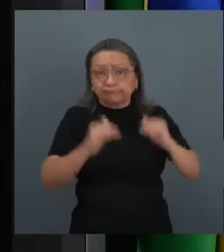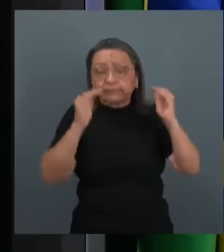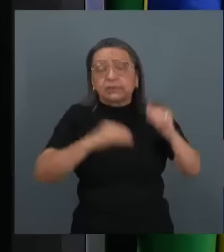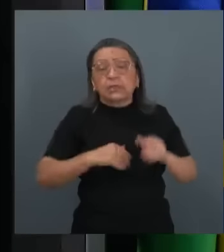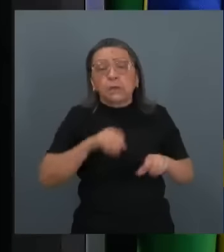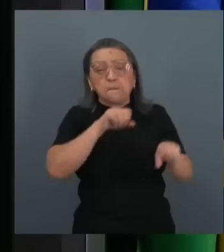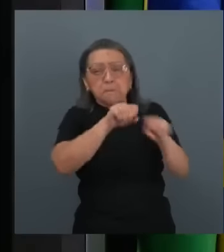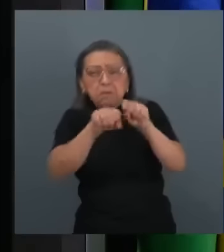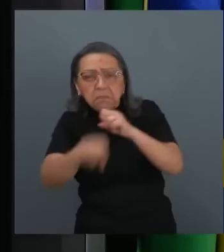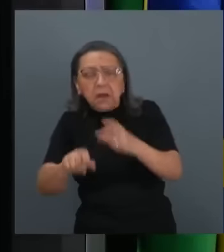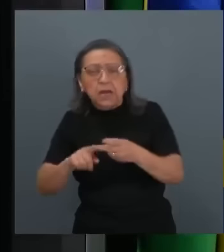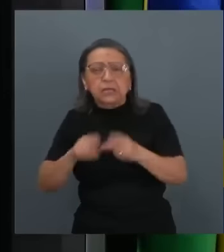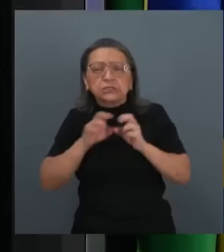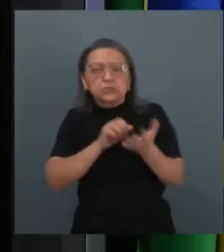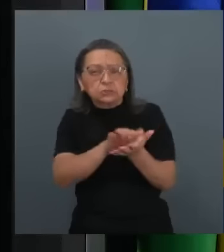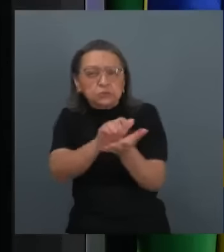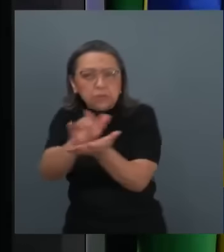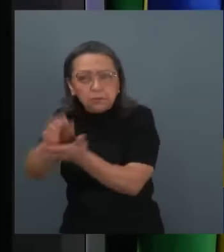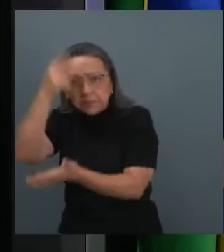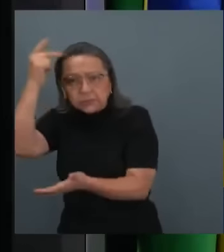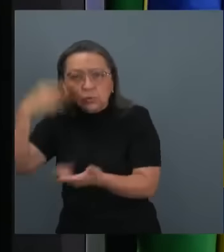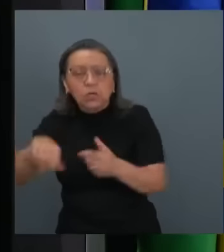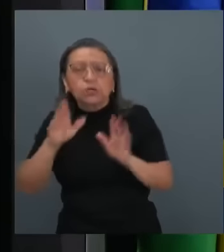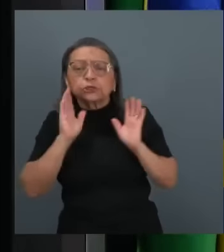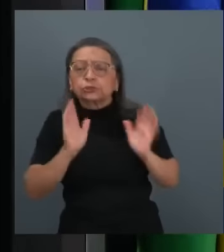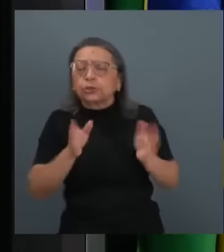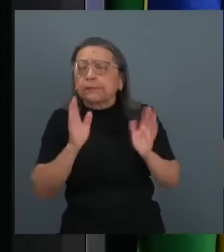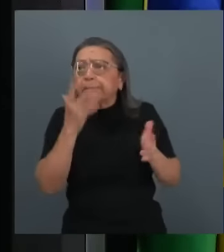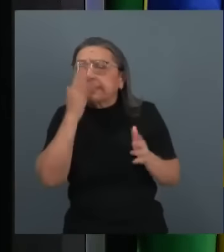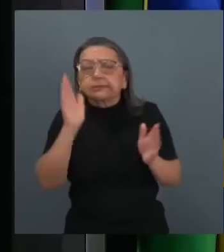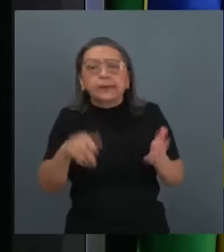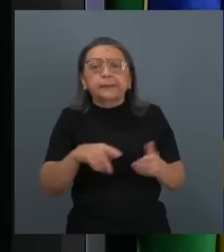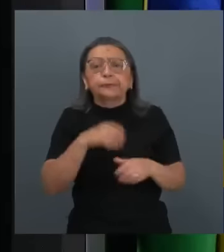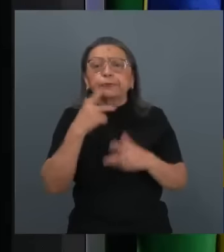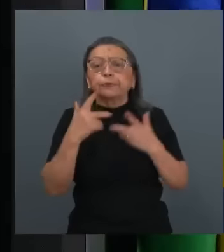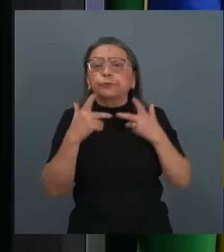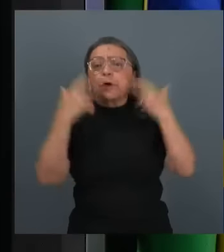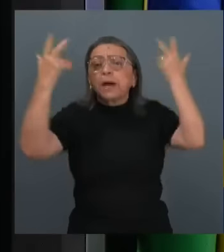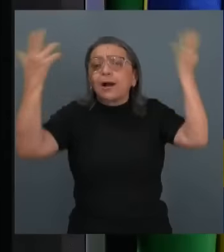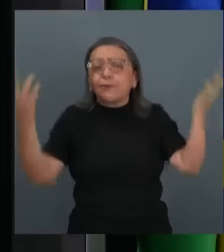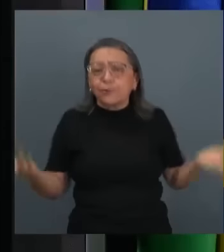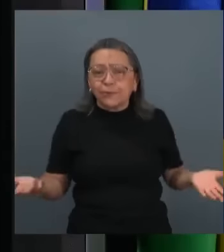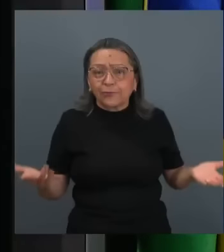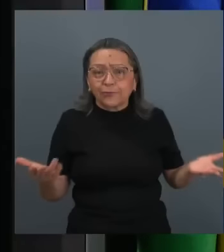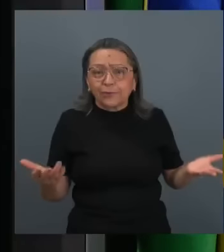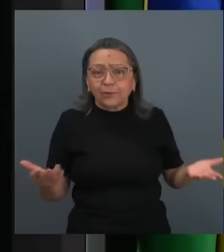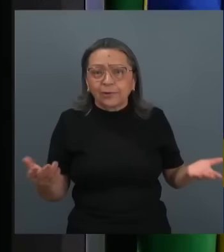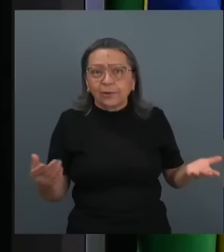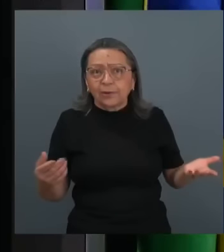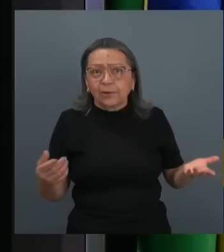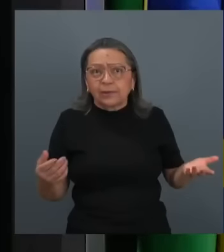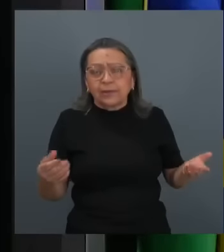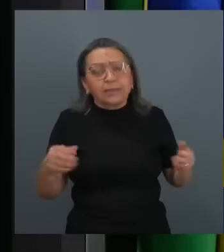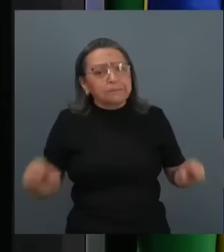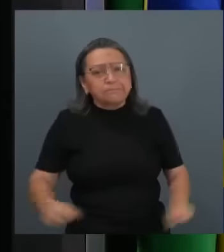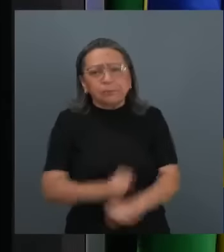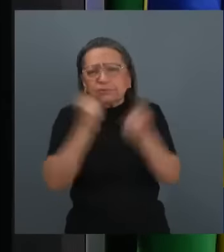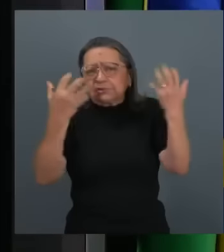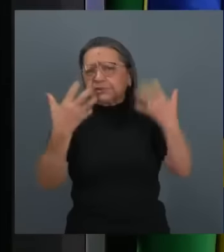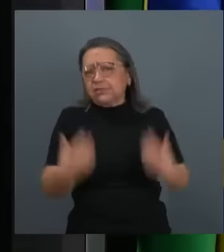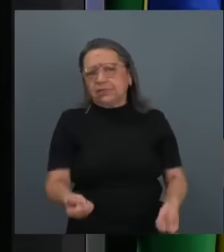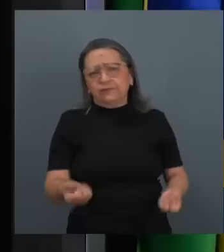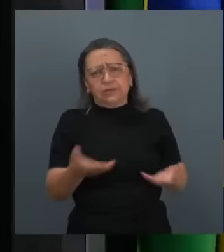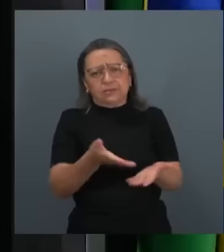Chacinas, extorsões, expulsão de moradores já se tornou rotina, uma inaceitável